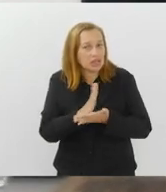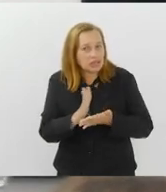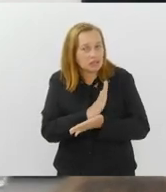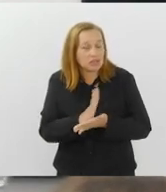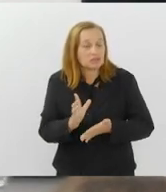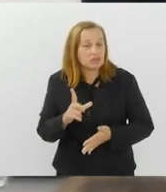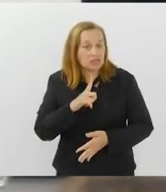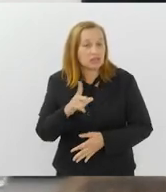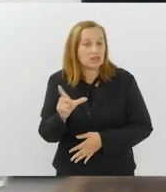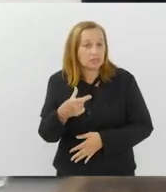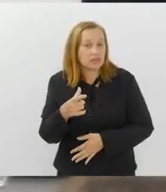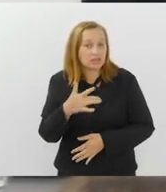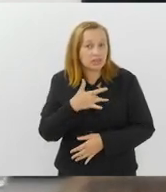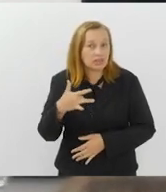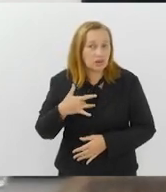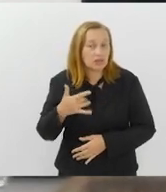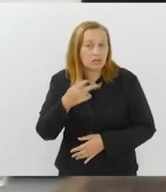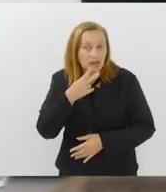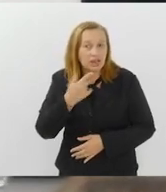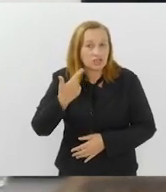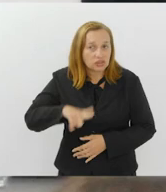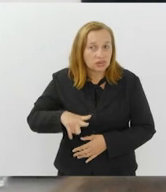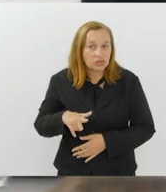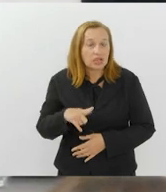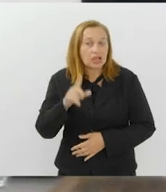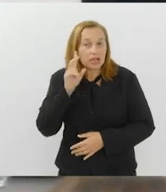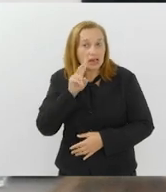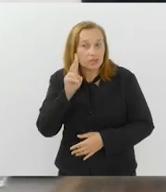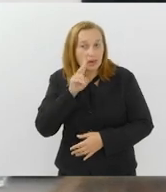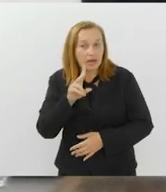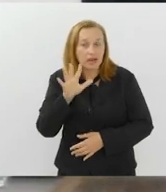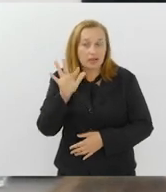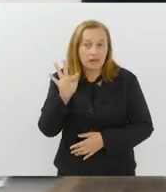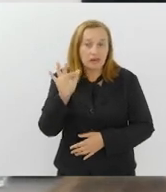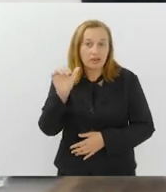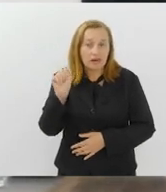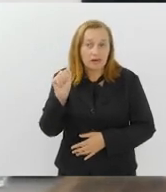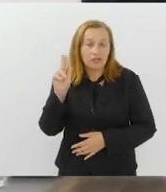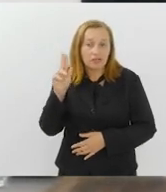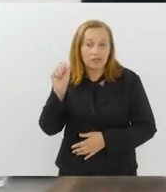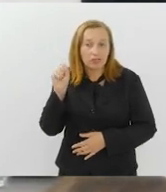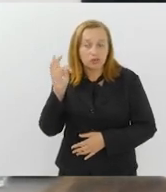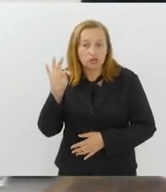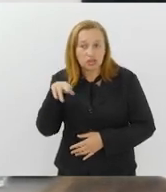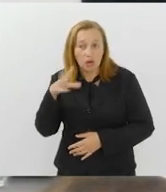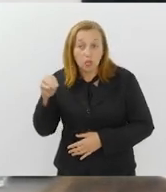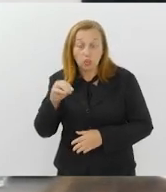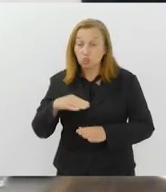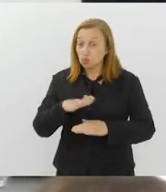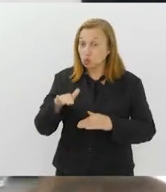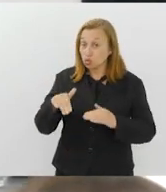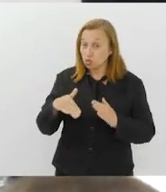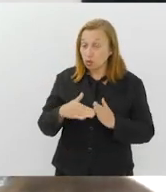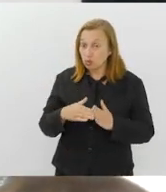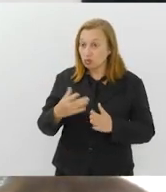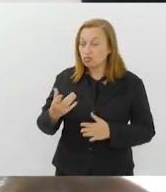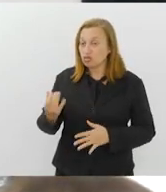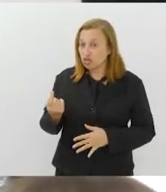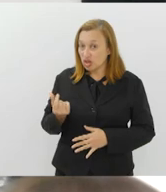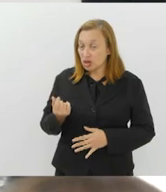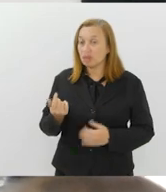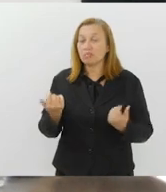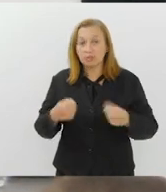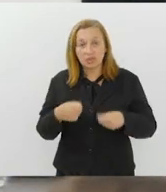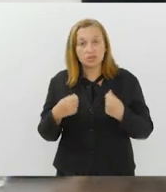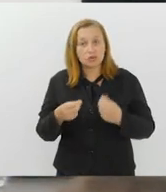falar mais uma vez, mas lembrar que o Faustão, com todo o dinheiro dele, ele precisou do SUS. Então, que cada um pense também, né,